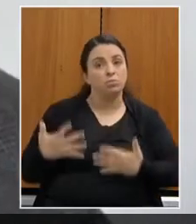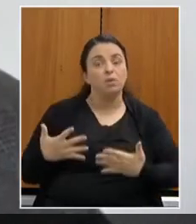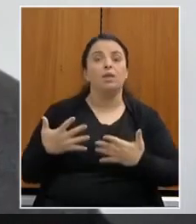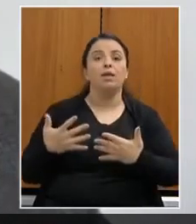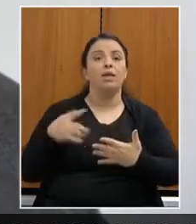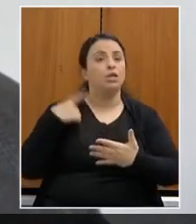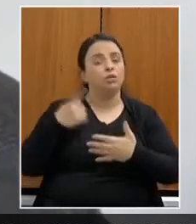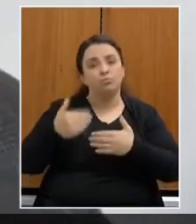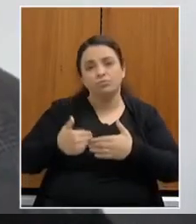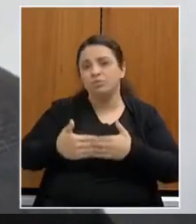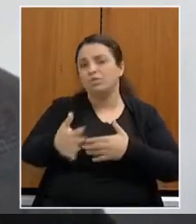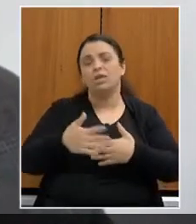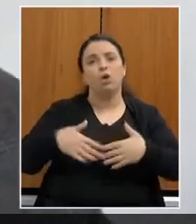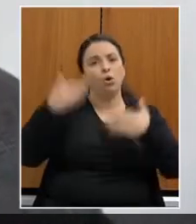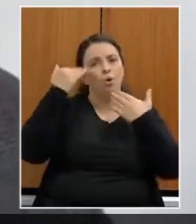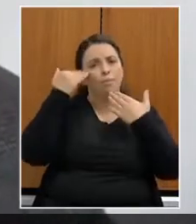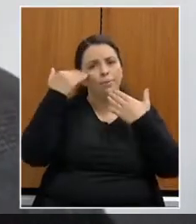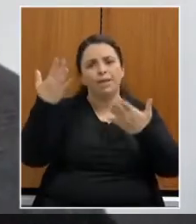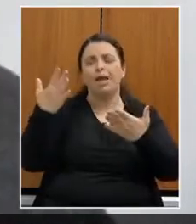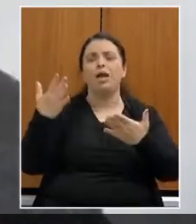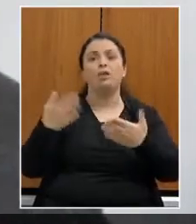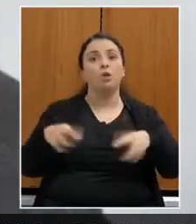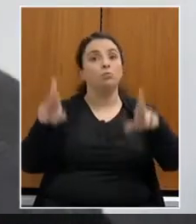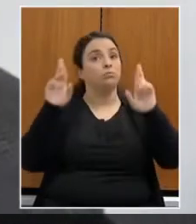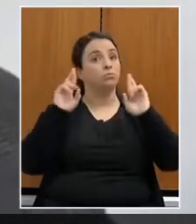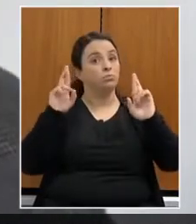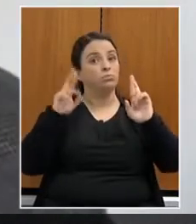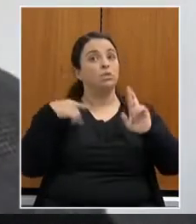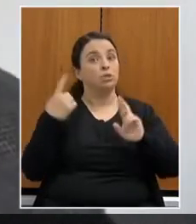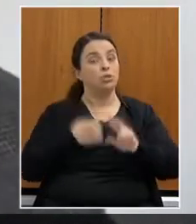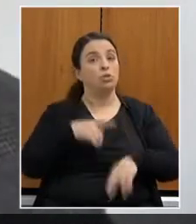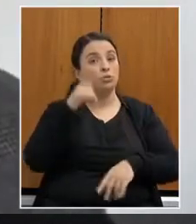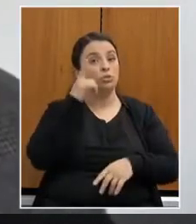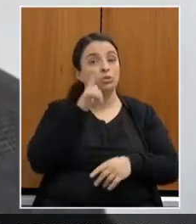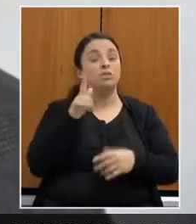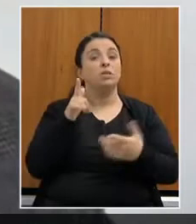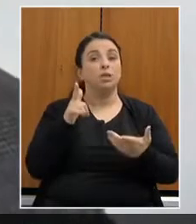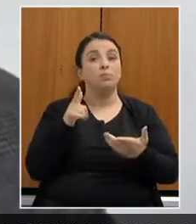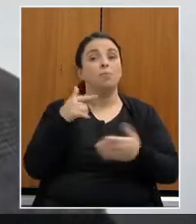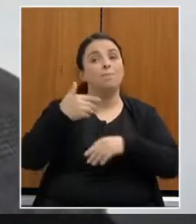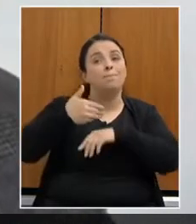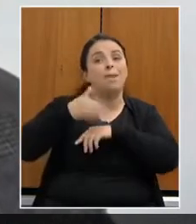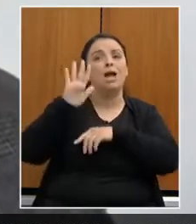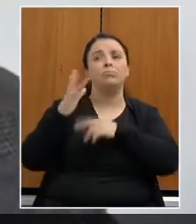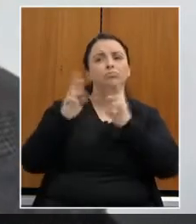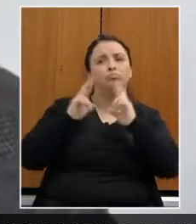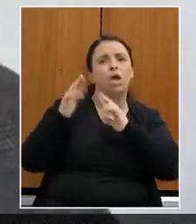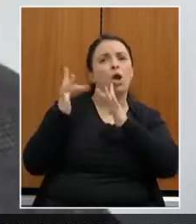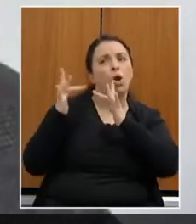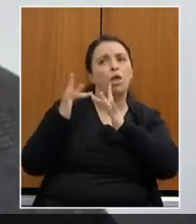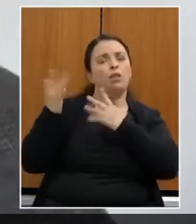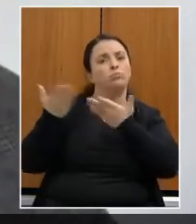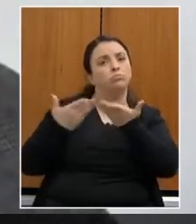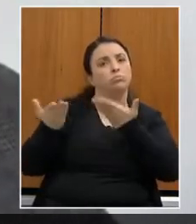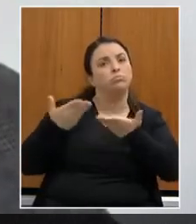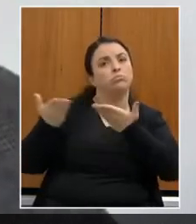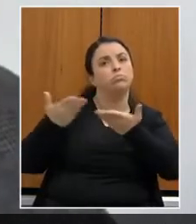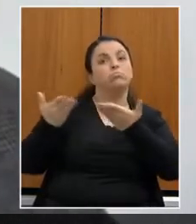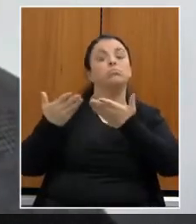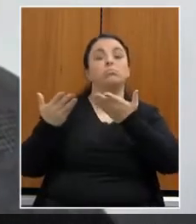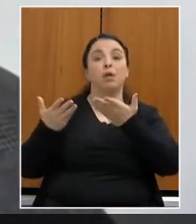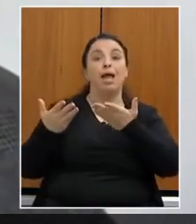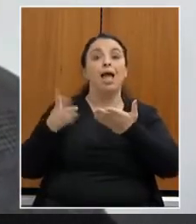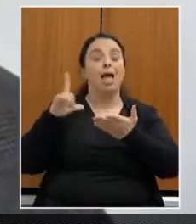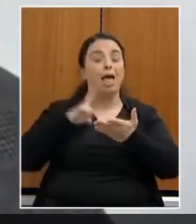seguindo muito obrigado espero que a gente possa estar nos falando mais vezes até que a gente possa amenizar essa questão